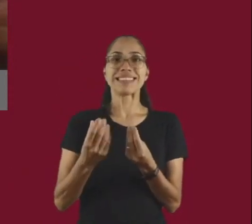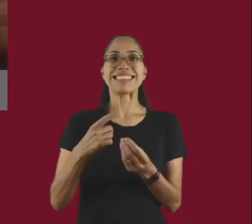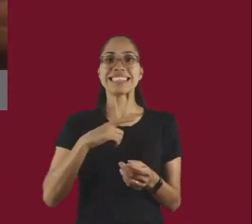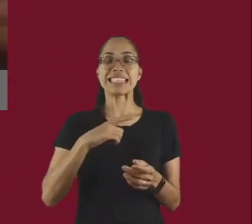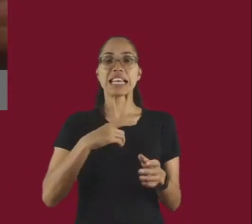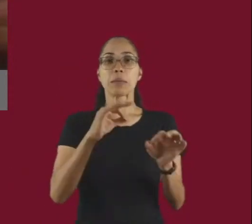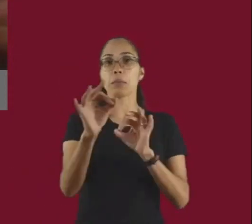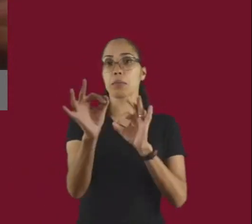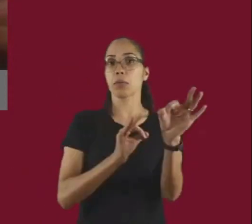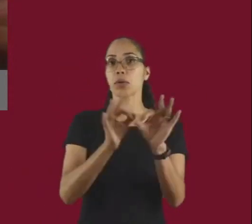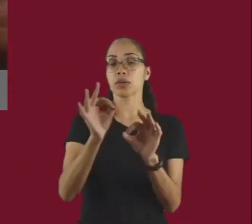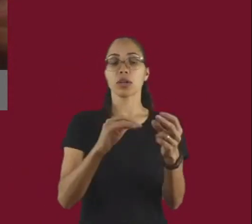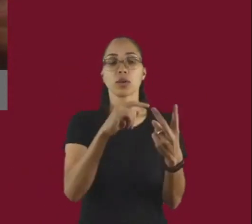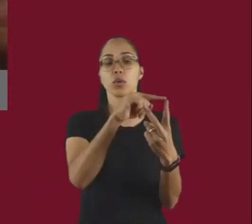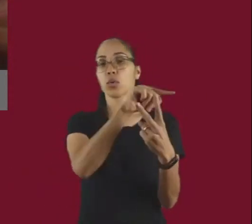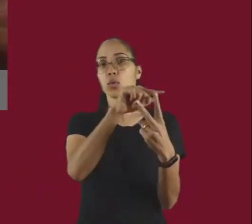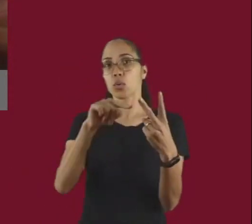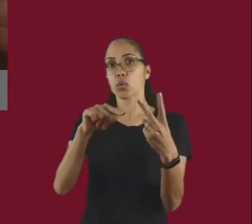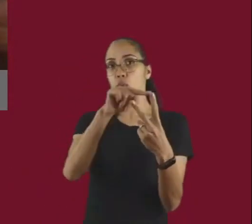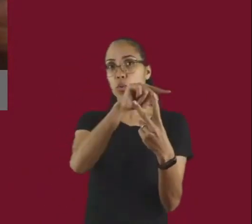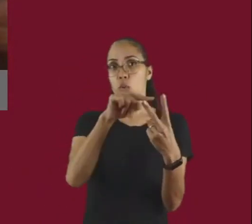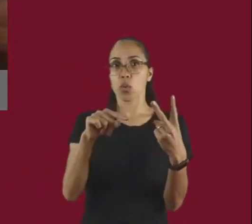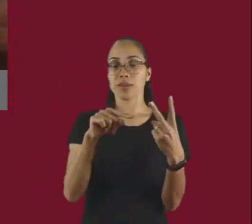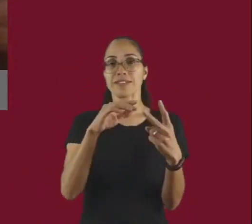Monte, feitos por um governo de esquerda.